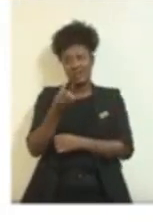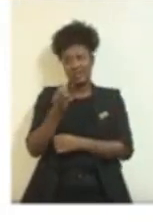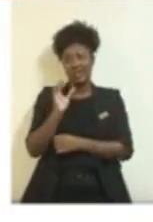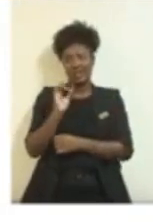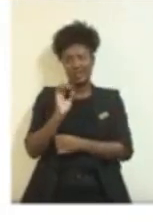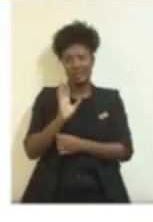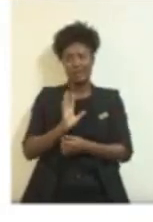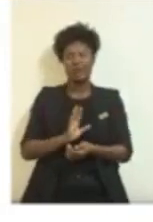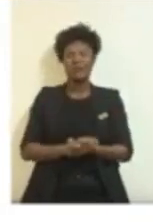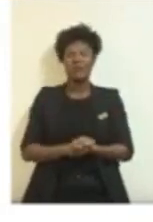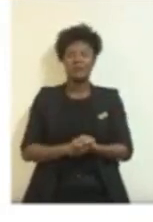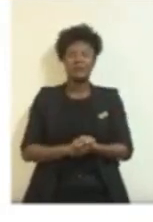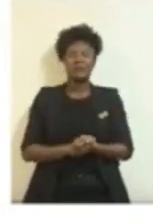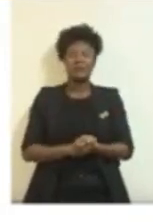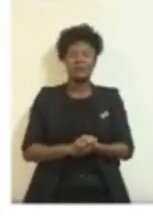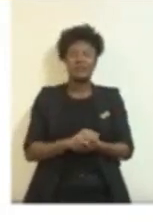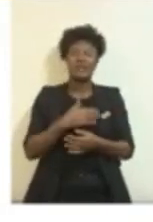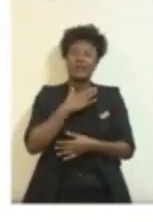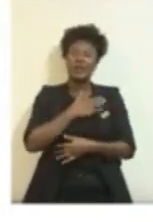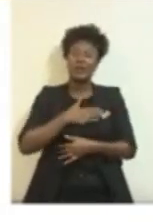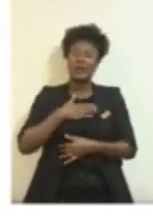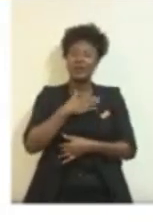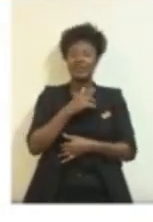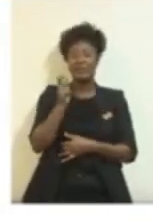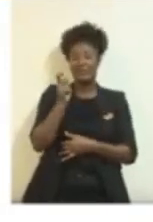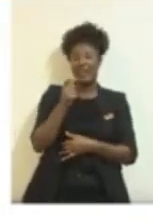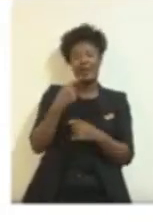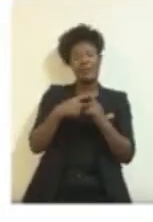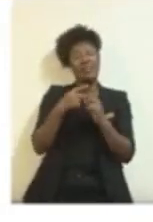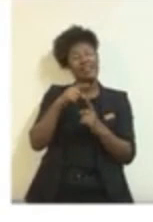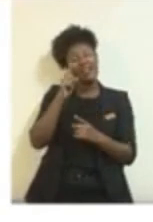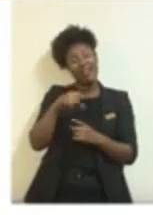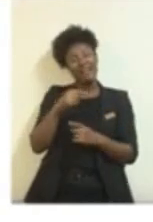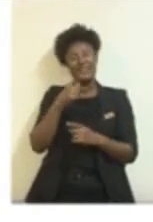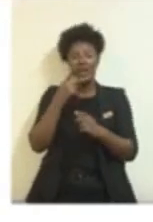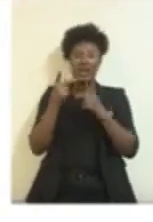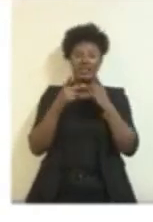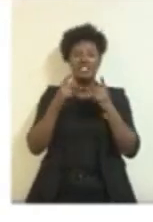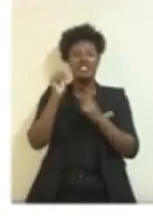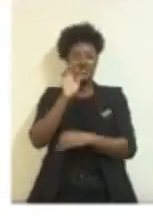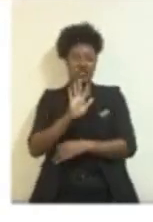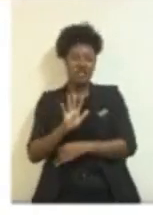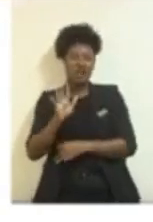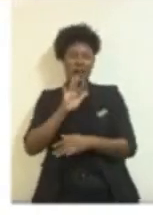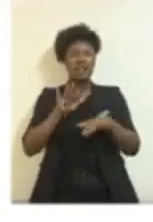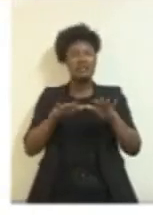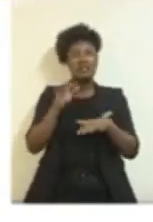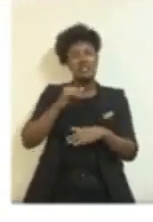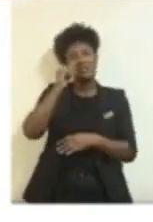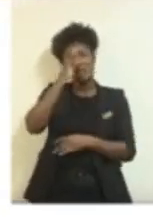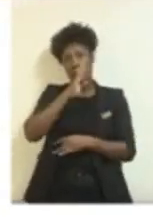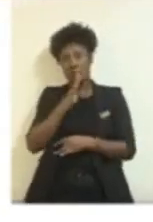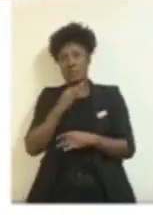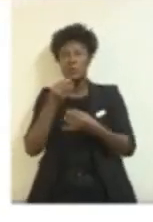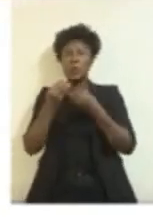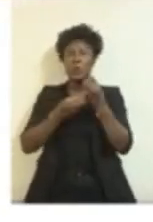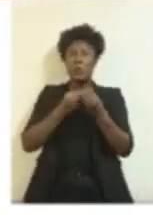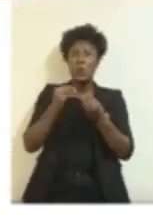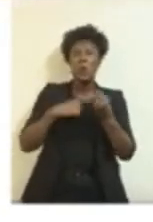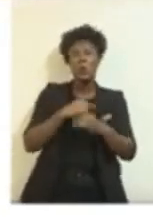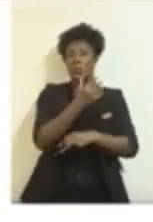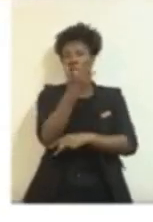Mas então, eu gosto de usar essa palavra porque é isso, né? De forma geral, no Brasil a gente pensa, como foi falado, biodiversidade lá nas